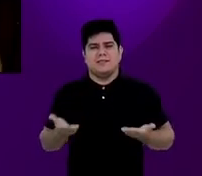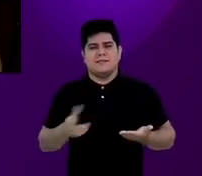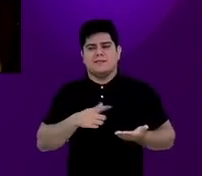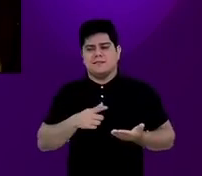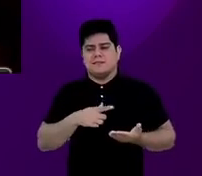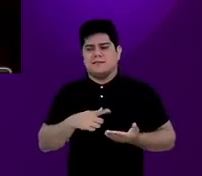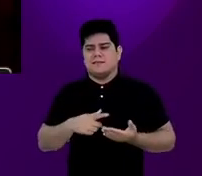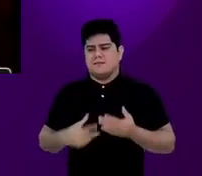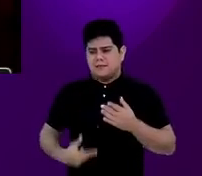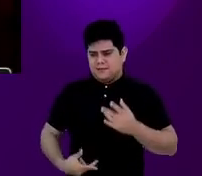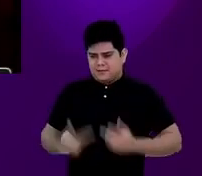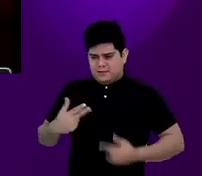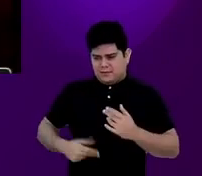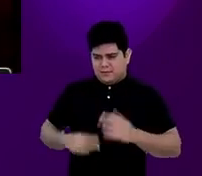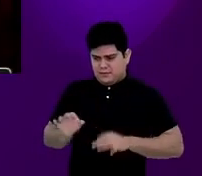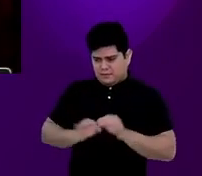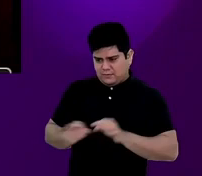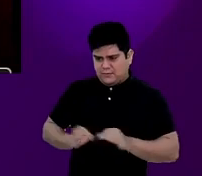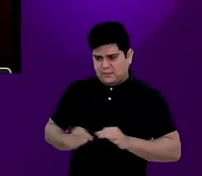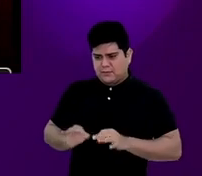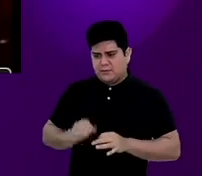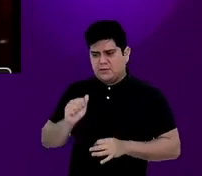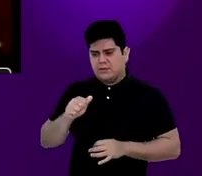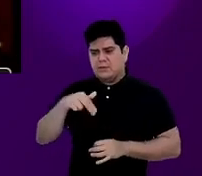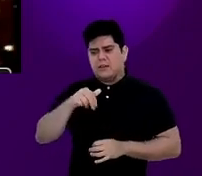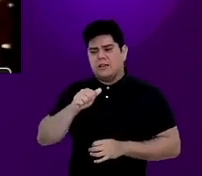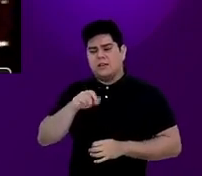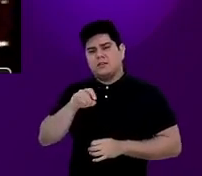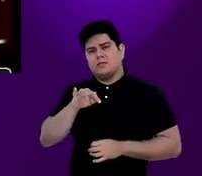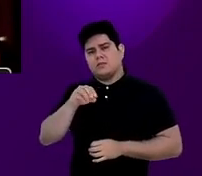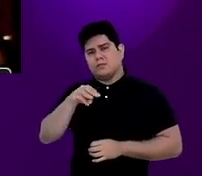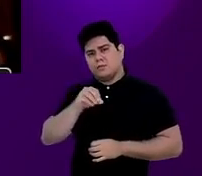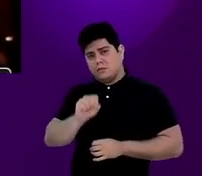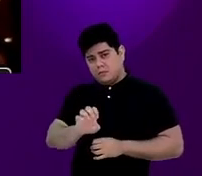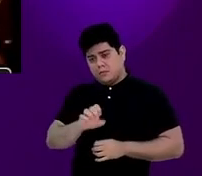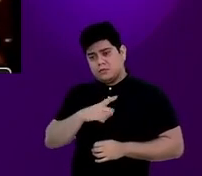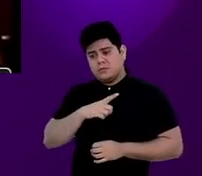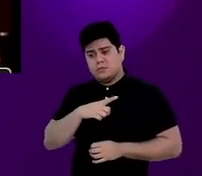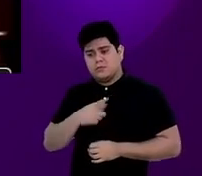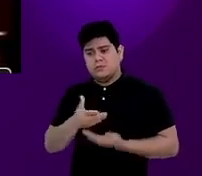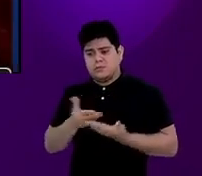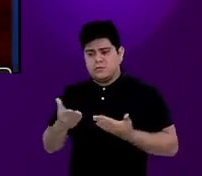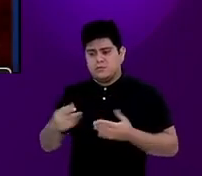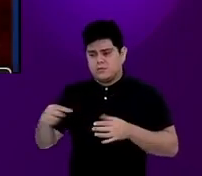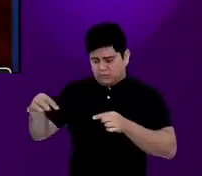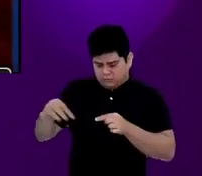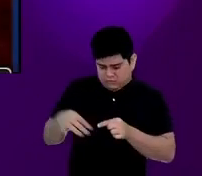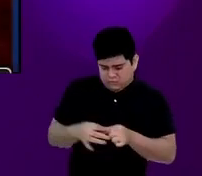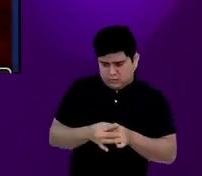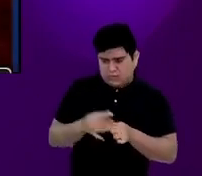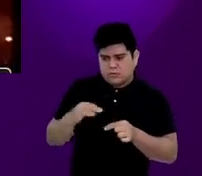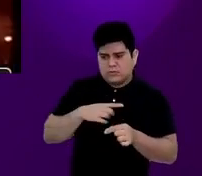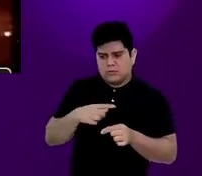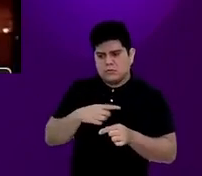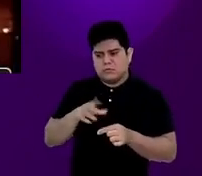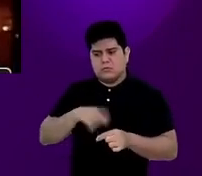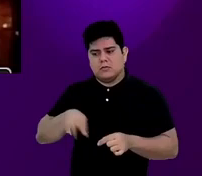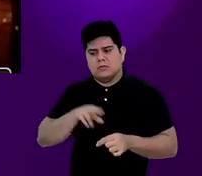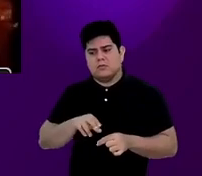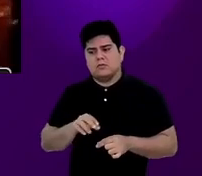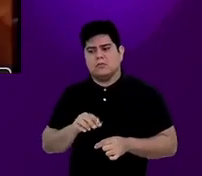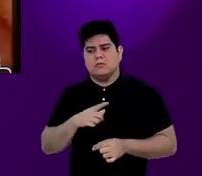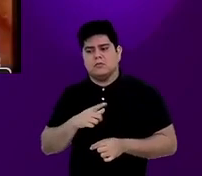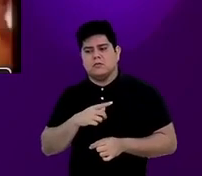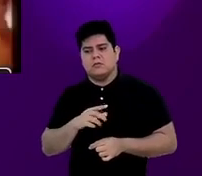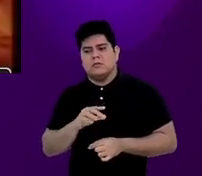reconstrução. A reconstrução passa por uma anastomose do tubo digestivo na uretra. Então, a gente reconstrói aqui anastomosando o ilho na uretra